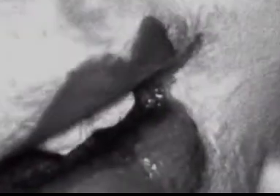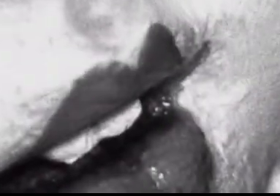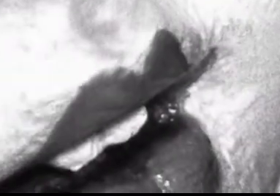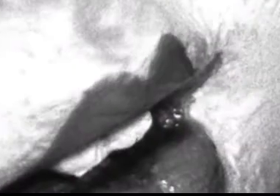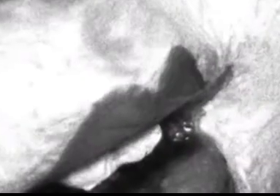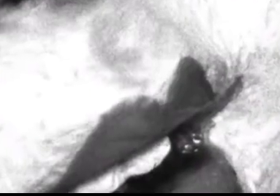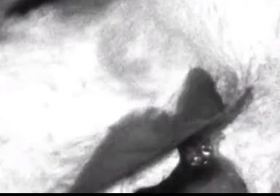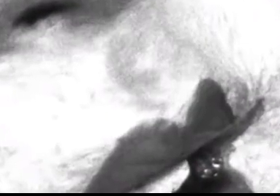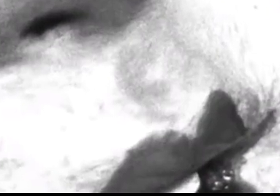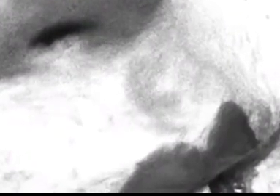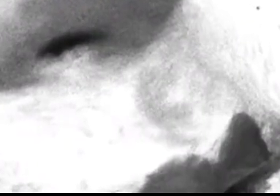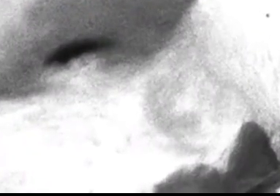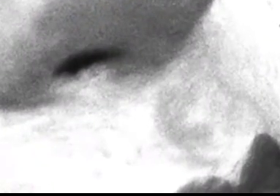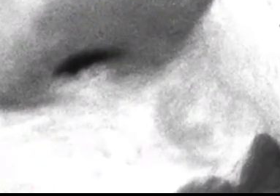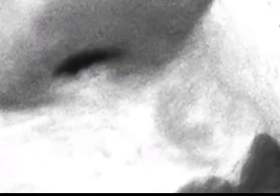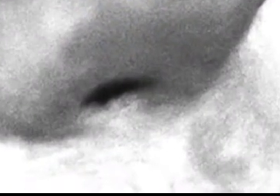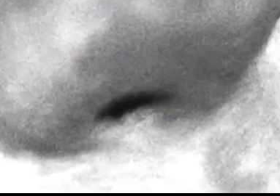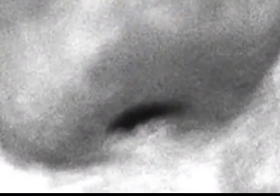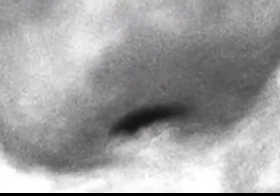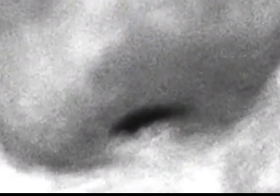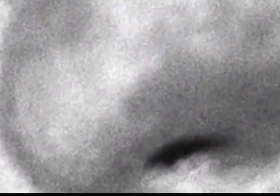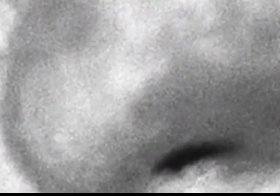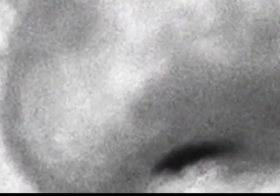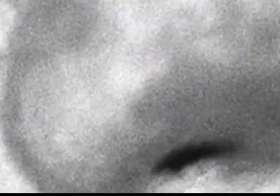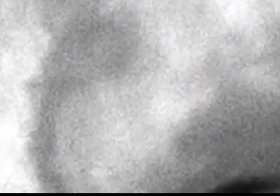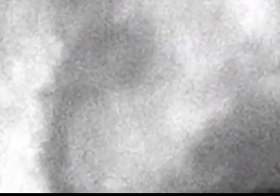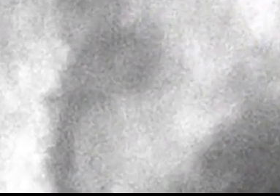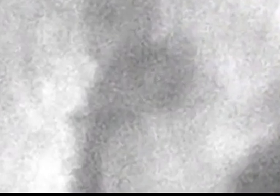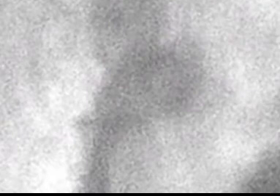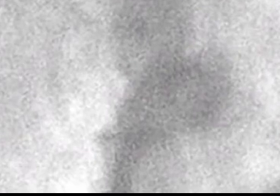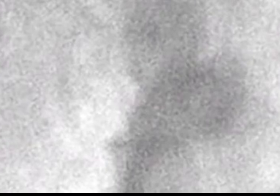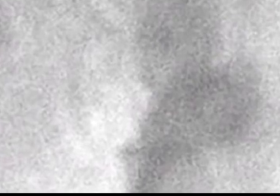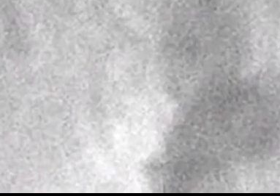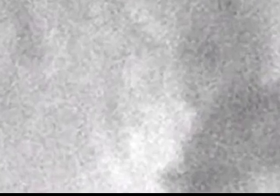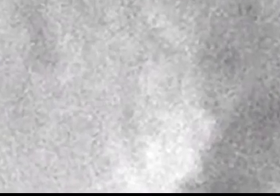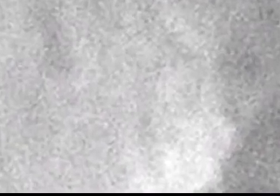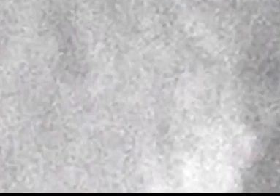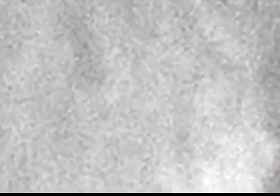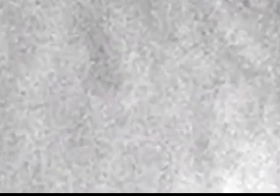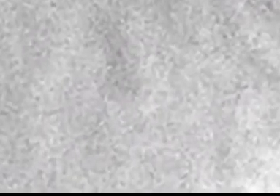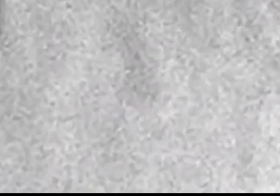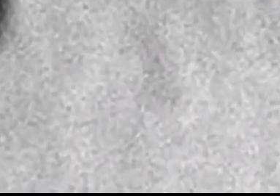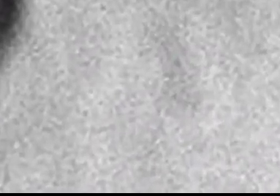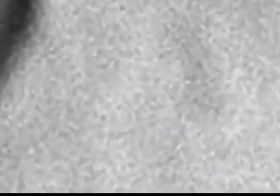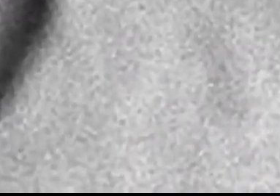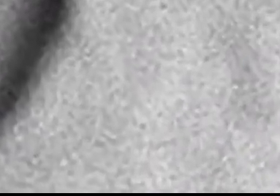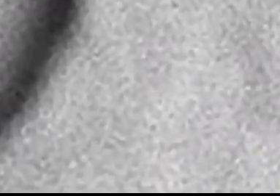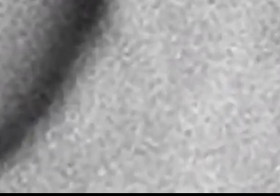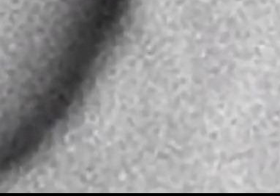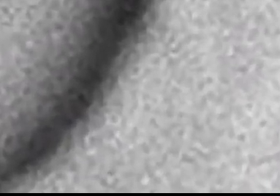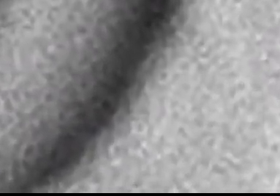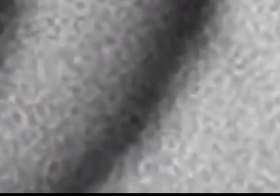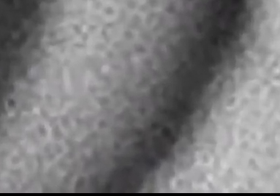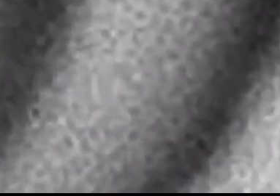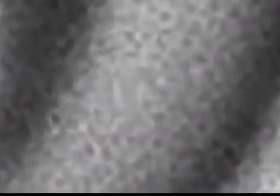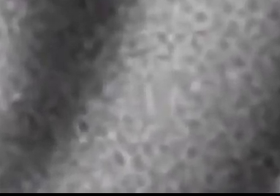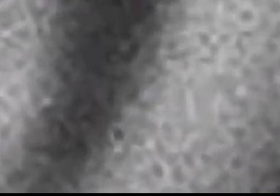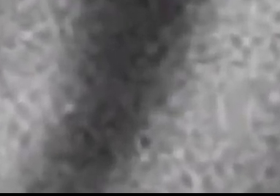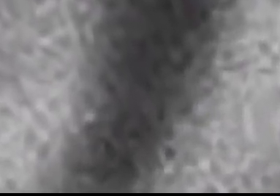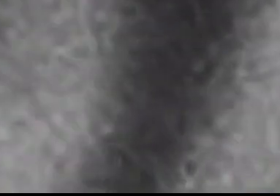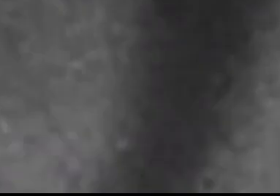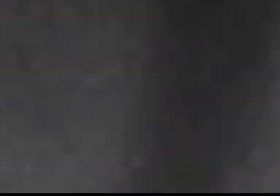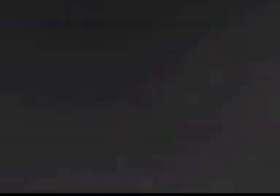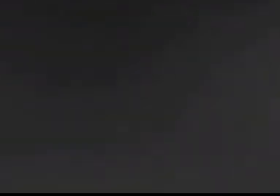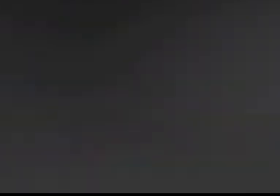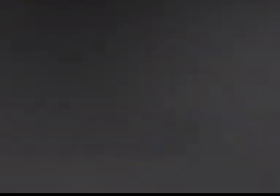e e essa mistura do Teatro de Bonecos e Animação e atuação do museu teatro Escola